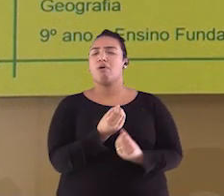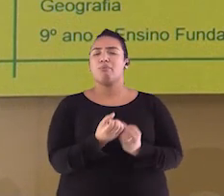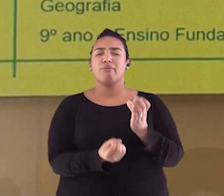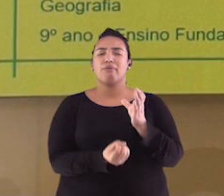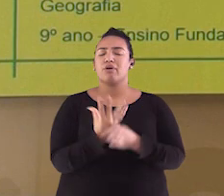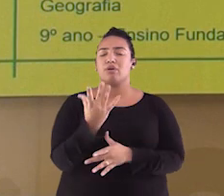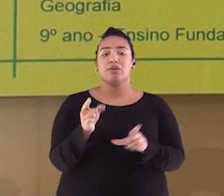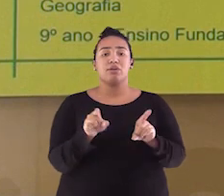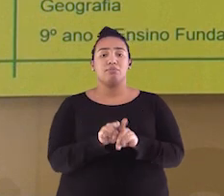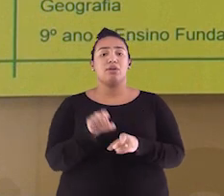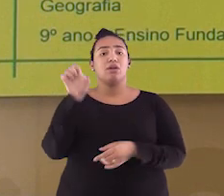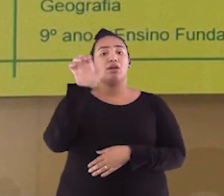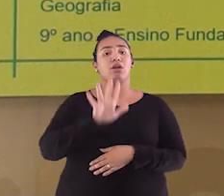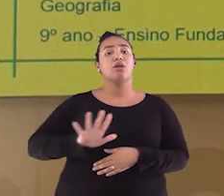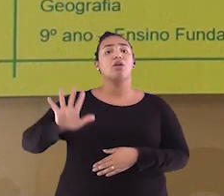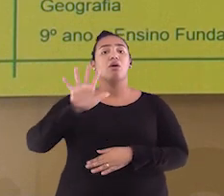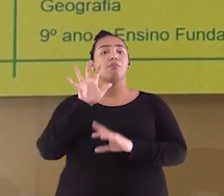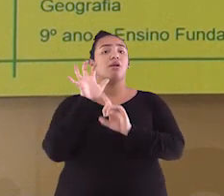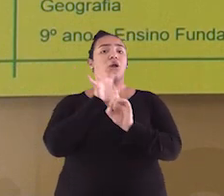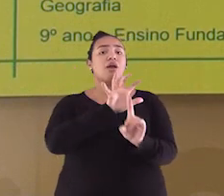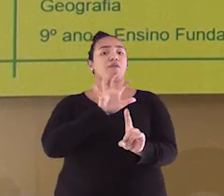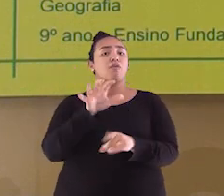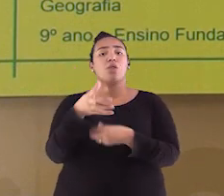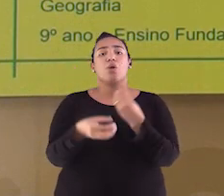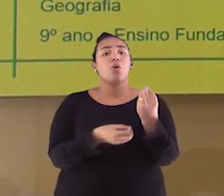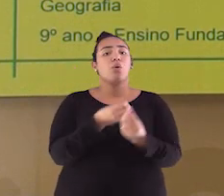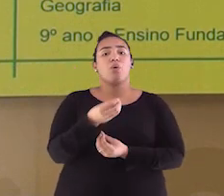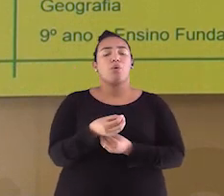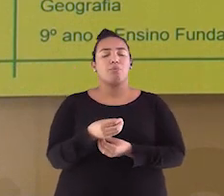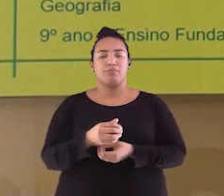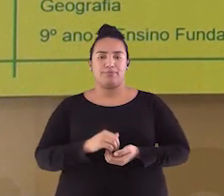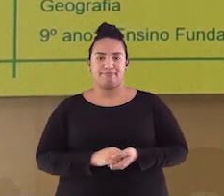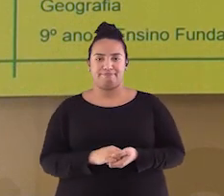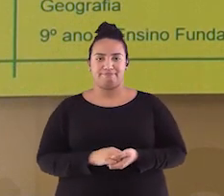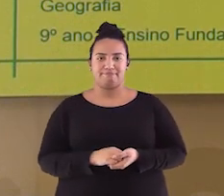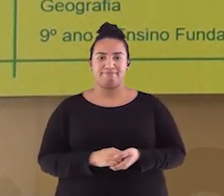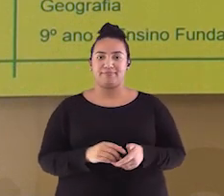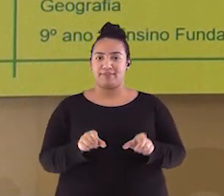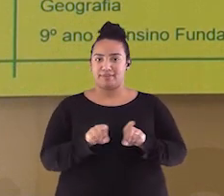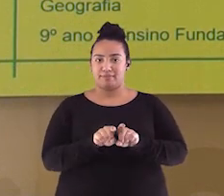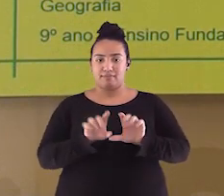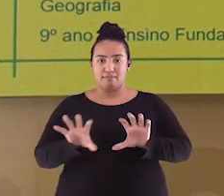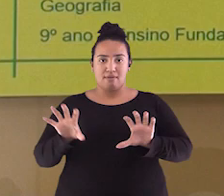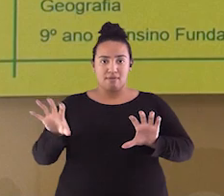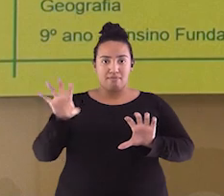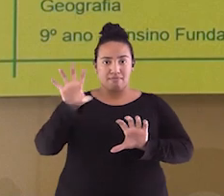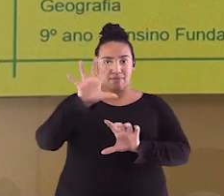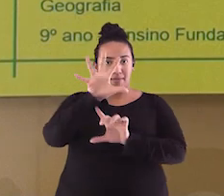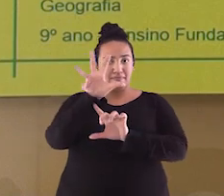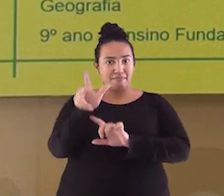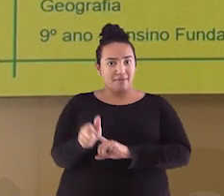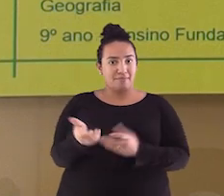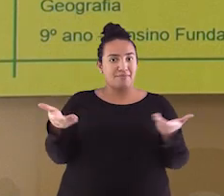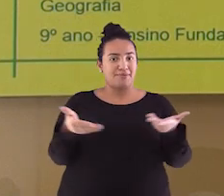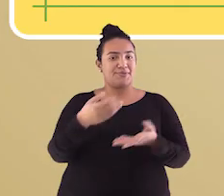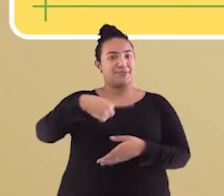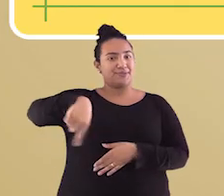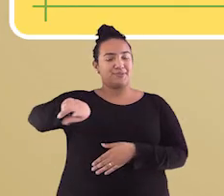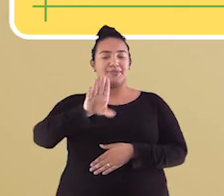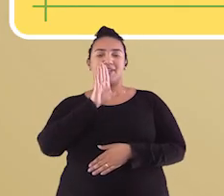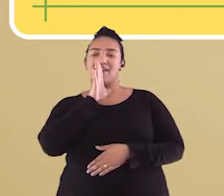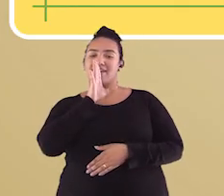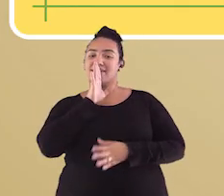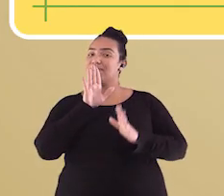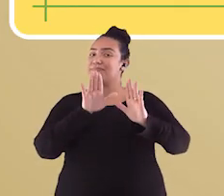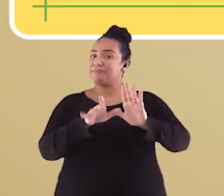europeus influenciaram o processo de globalização que temos hoje, com as divisões e os mapas que conhecemos.